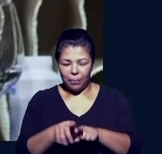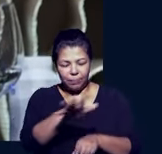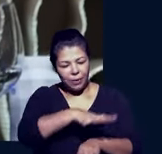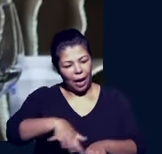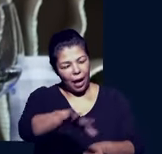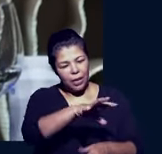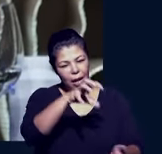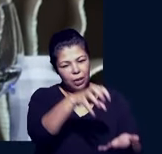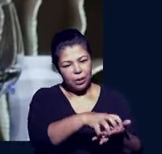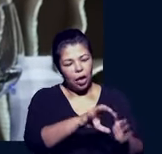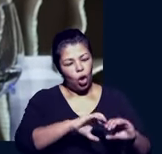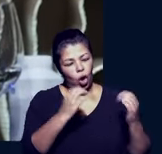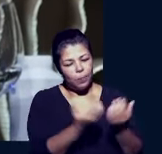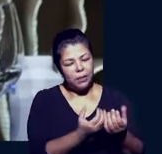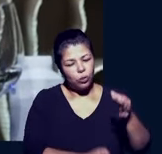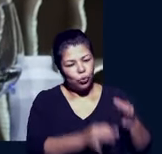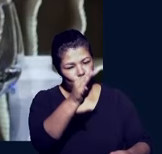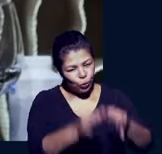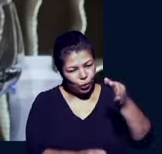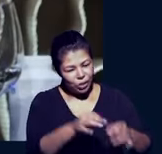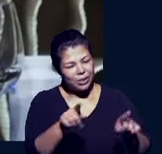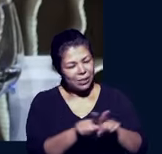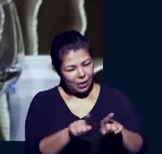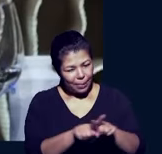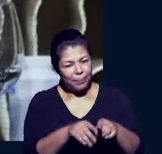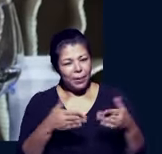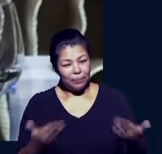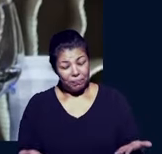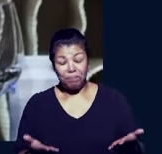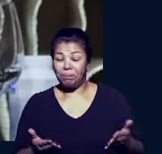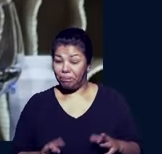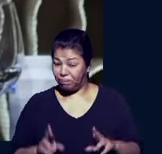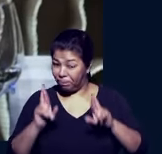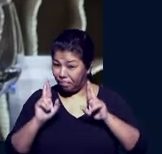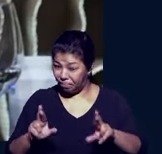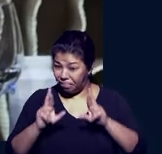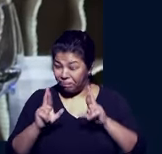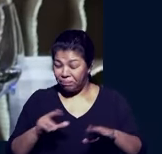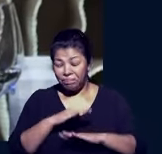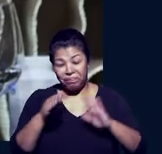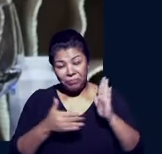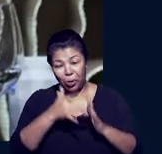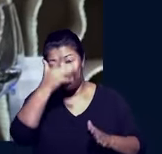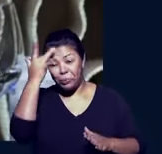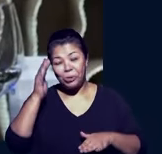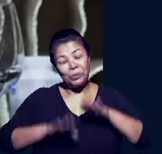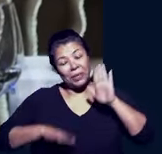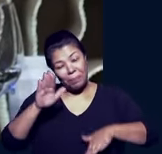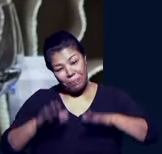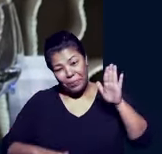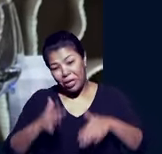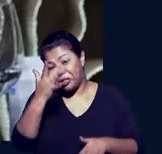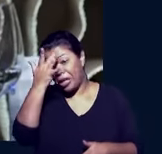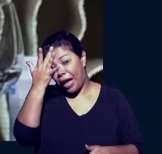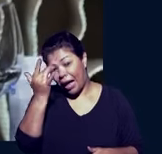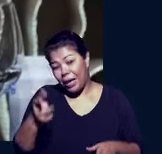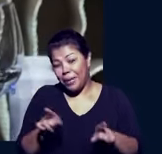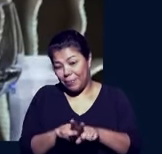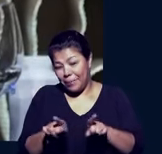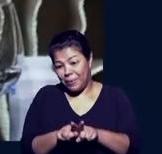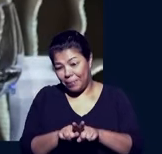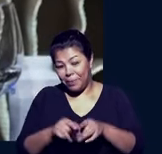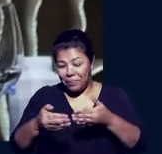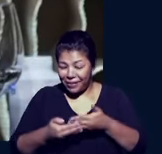Senado e ainda desejosos é claro isto tudo dependerá do ambiente de amanhã para que ainda